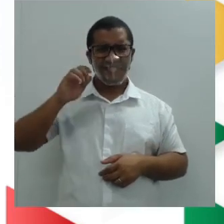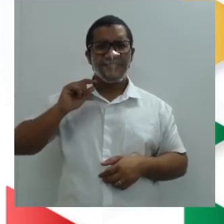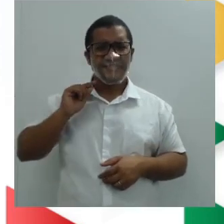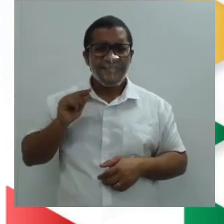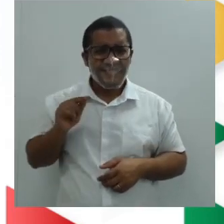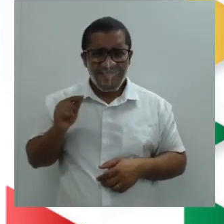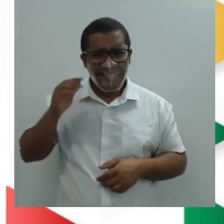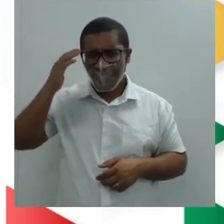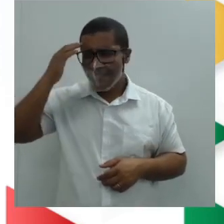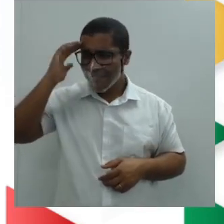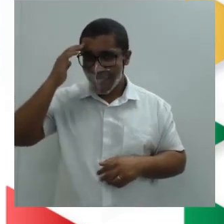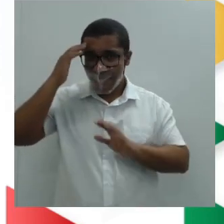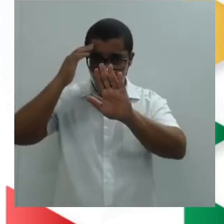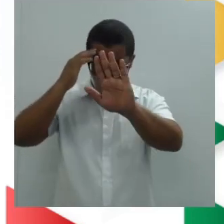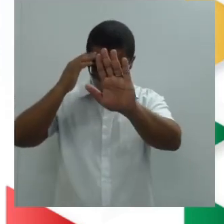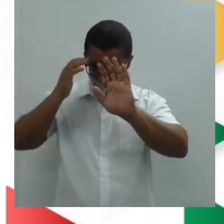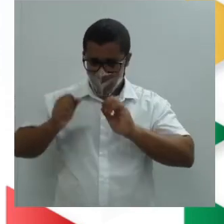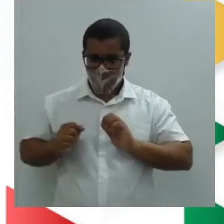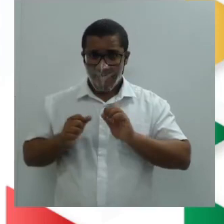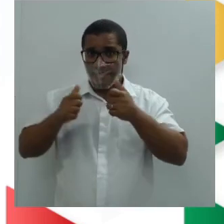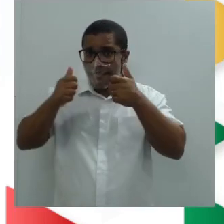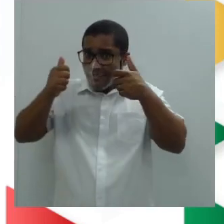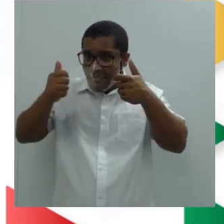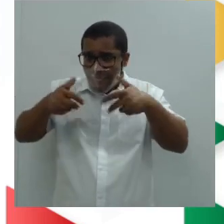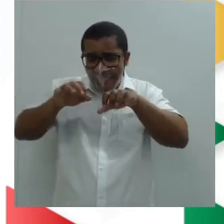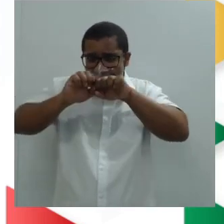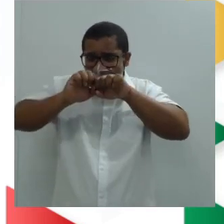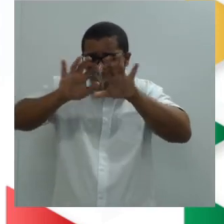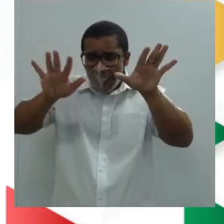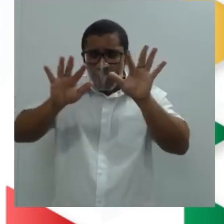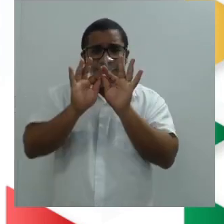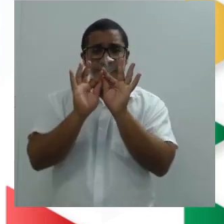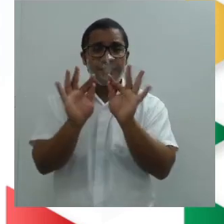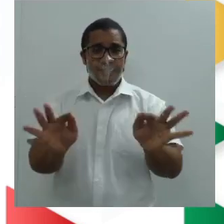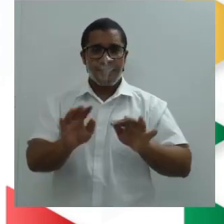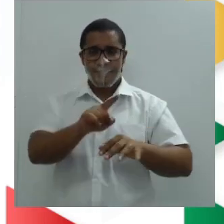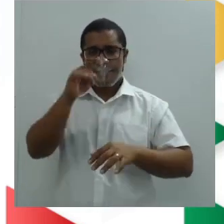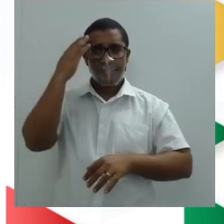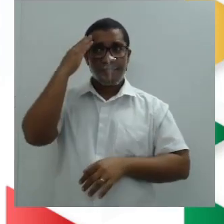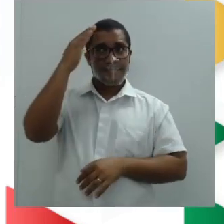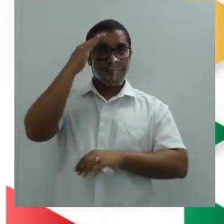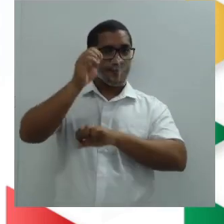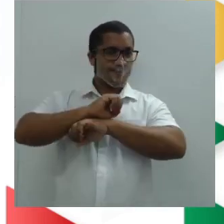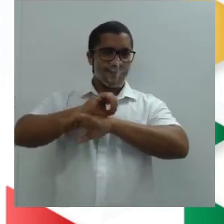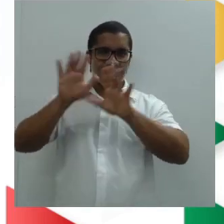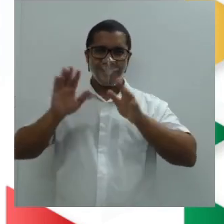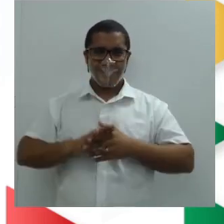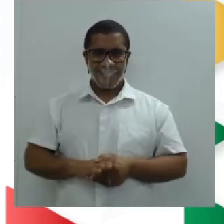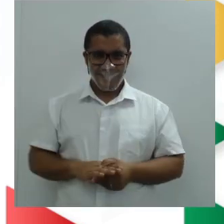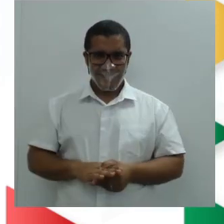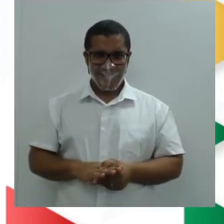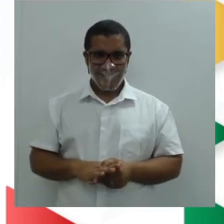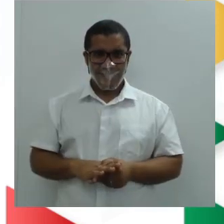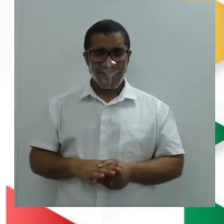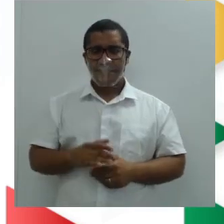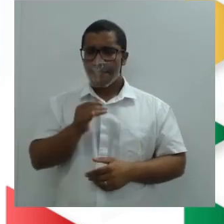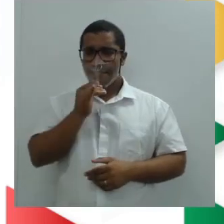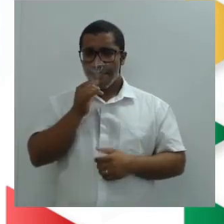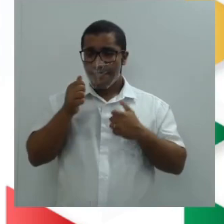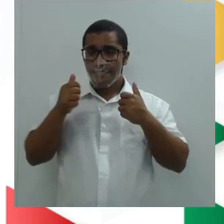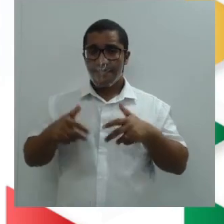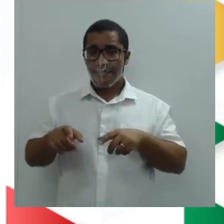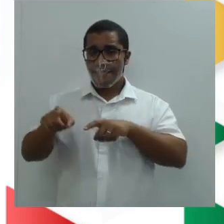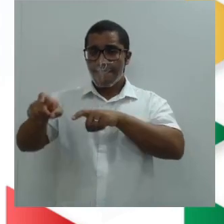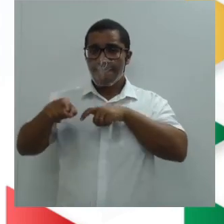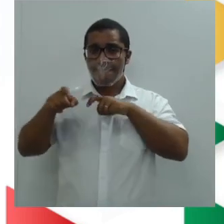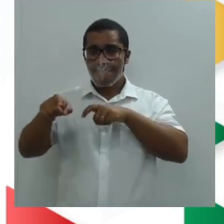Vamos tornar isso mais bem de uma forma simples para vocês entenderem. Quando eu falo de